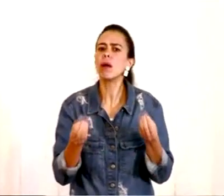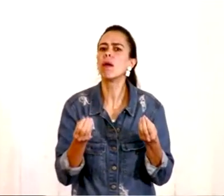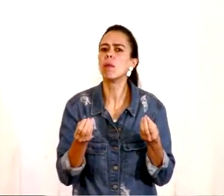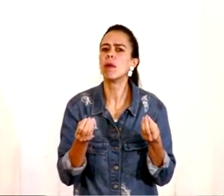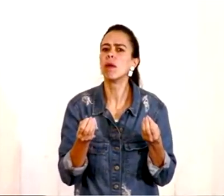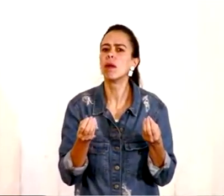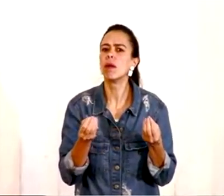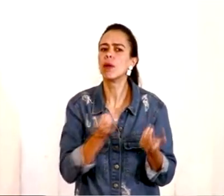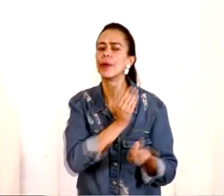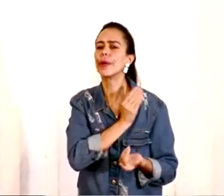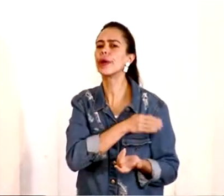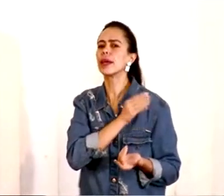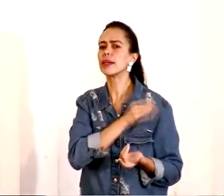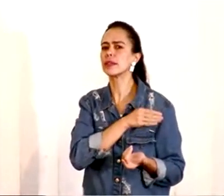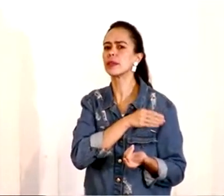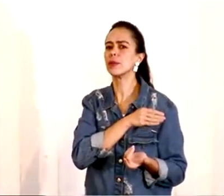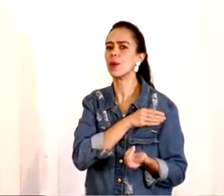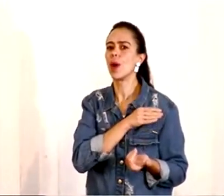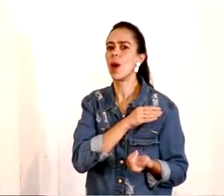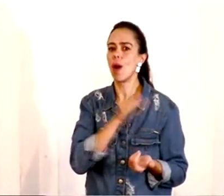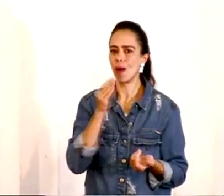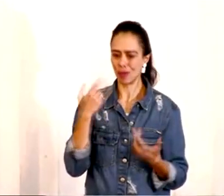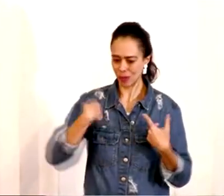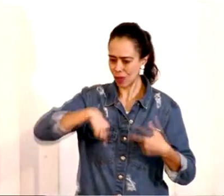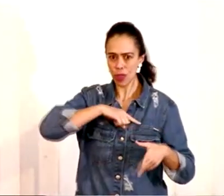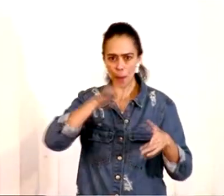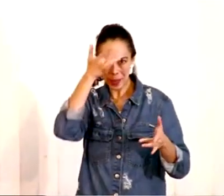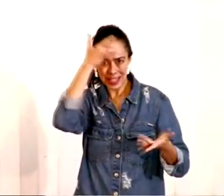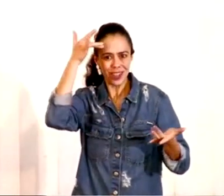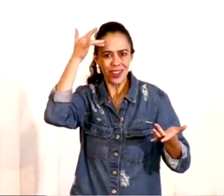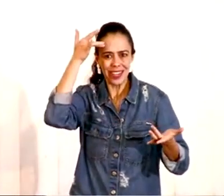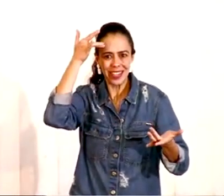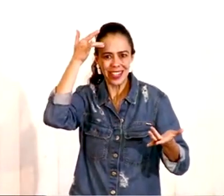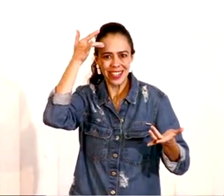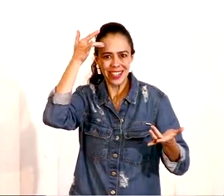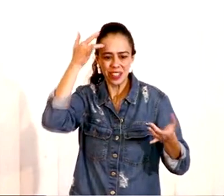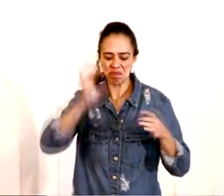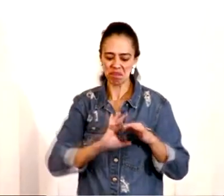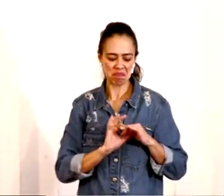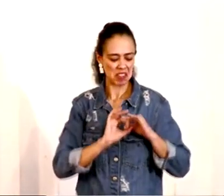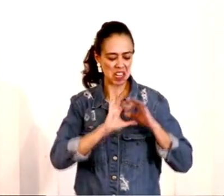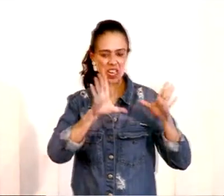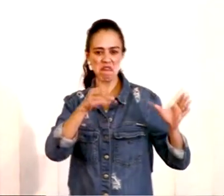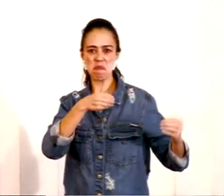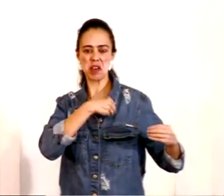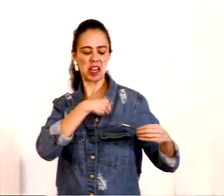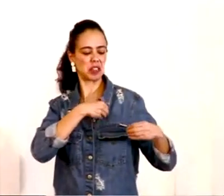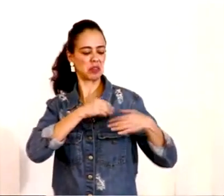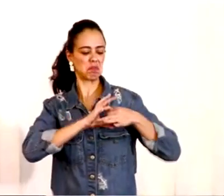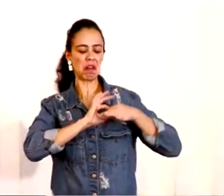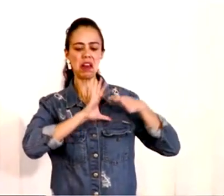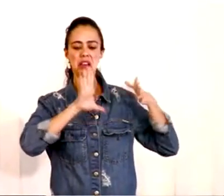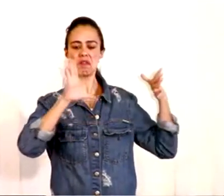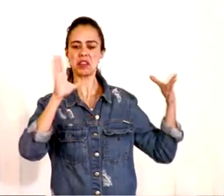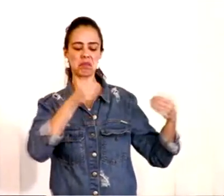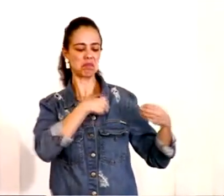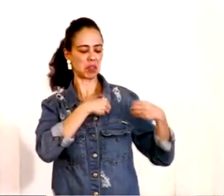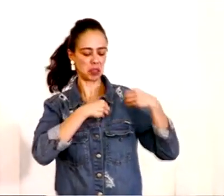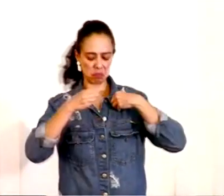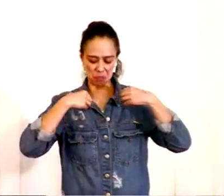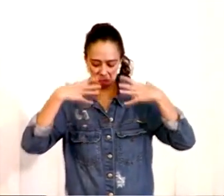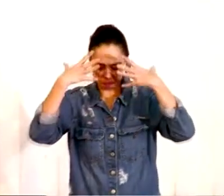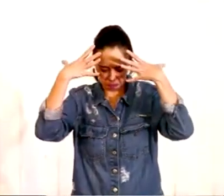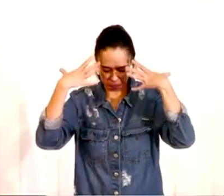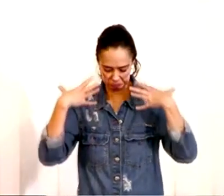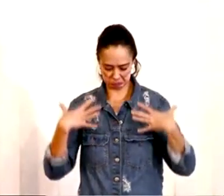pode levá-lo, quando o pecado reina, e quando a voz que ele ouve é a sua própria voz, no lugar